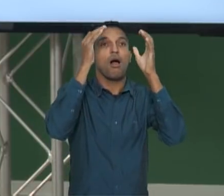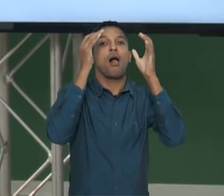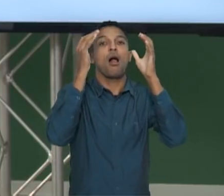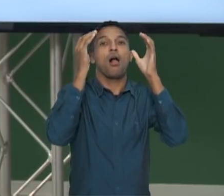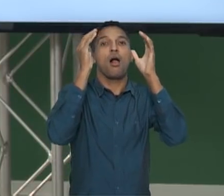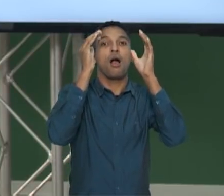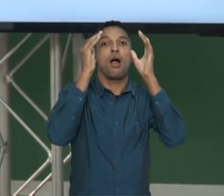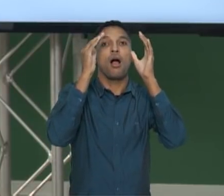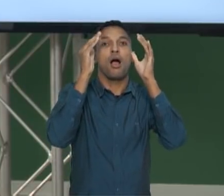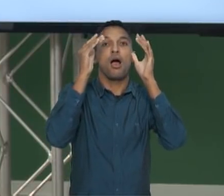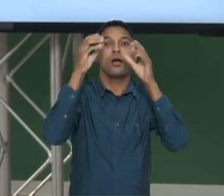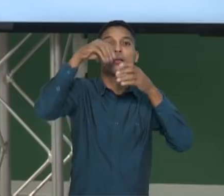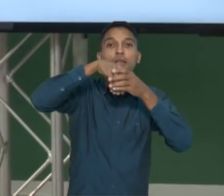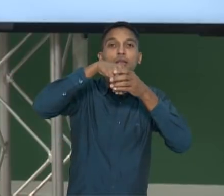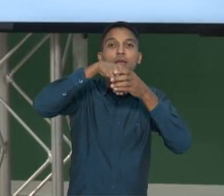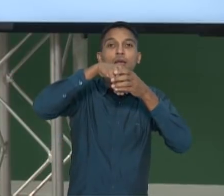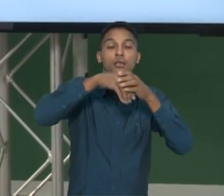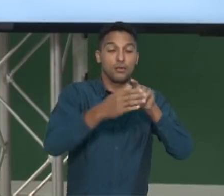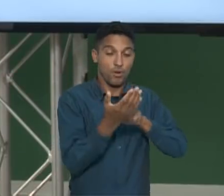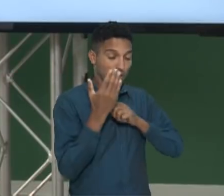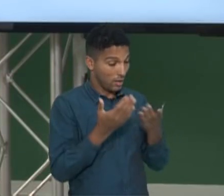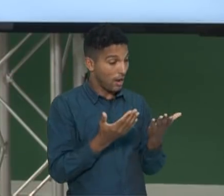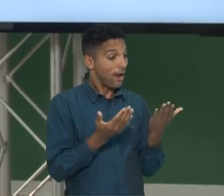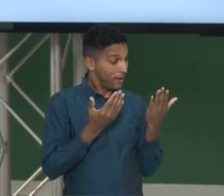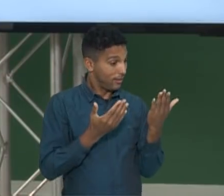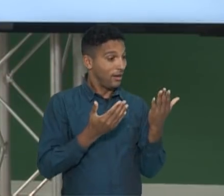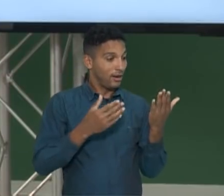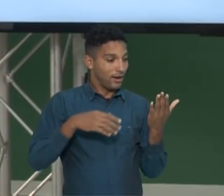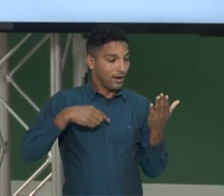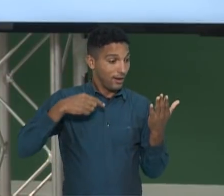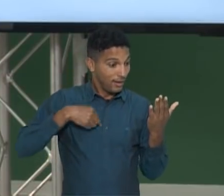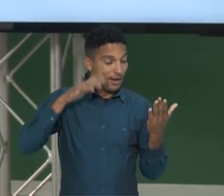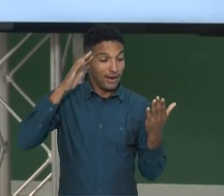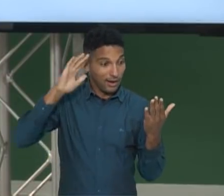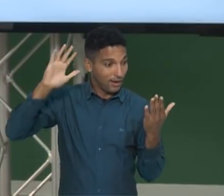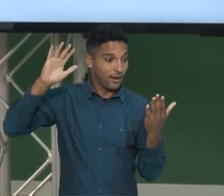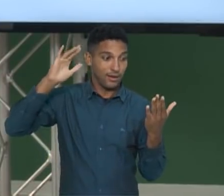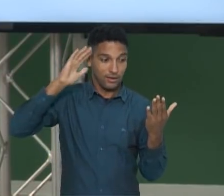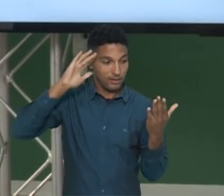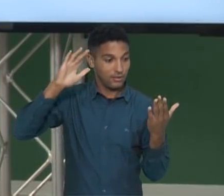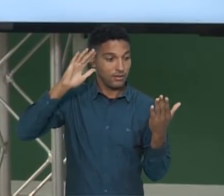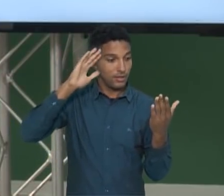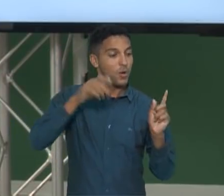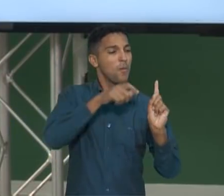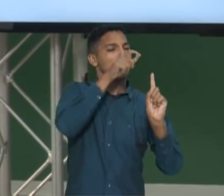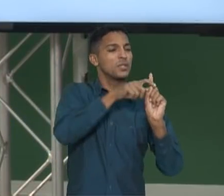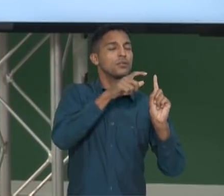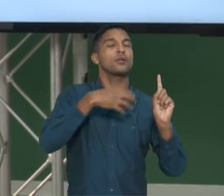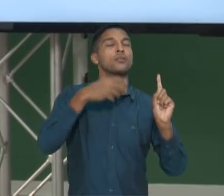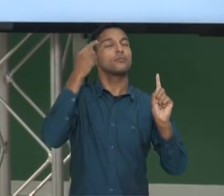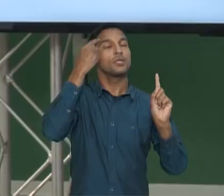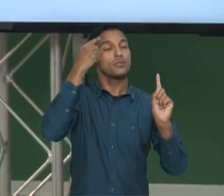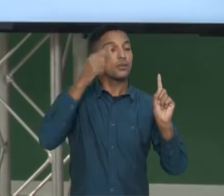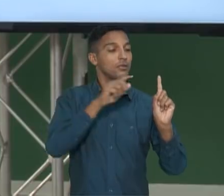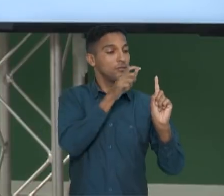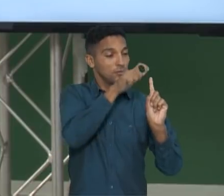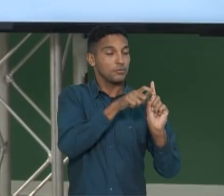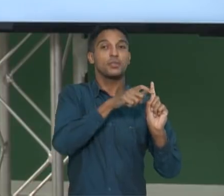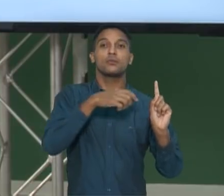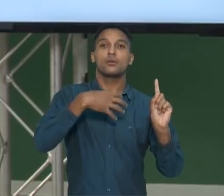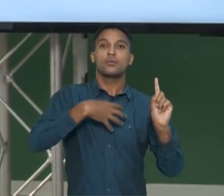para trazer isso à tona, para explicitar isso para o leitor também saber, né, o que o personagem está pensando, o que ele está sentindo, o que ele está